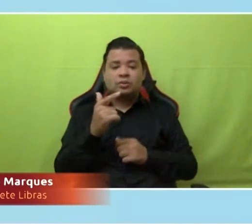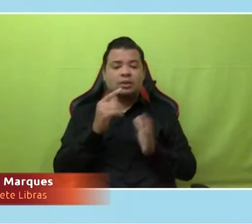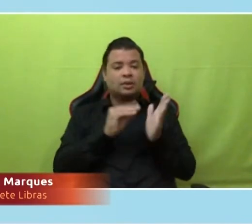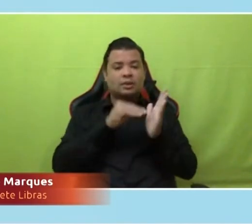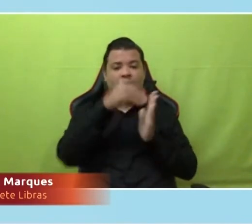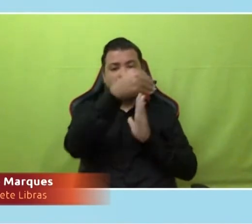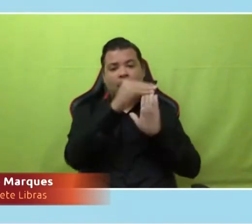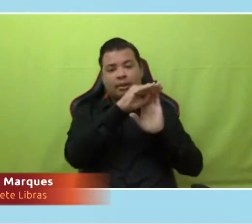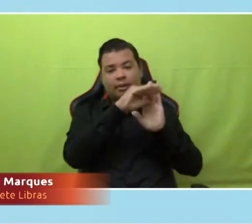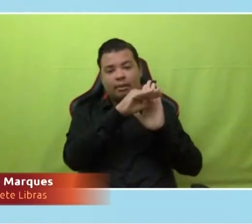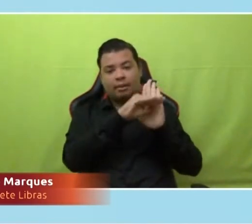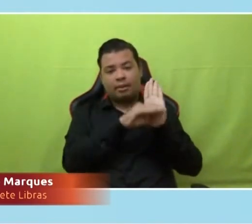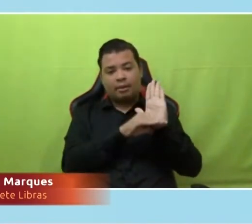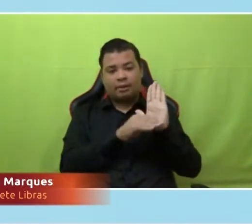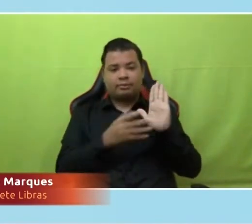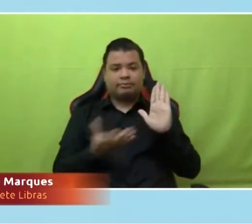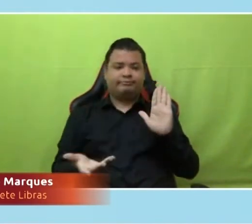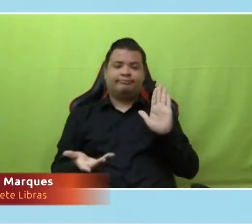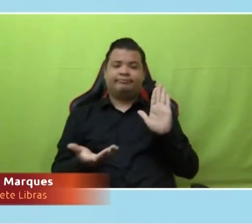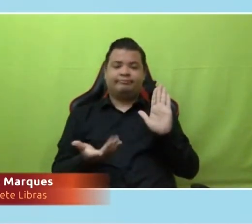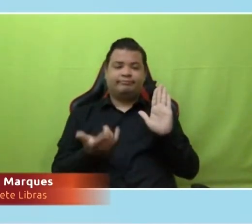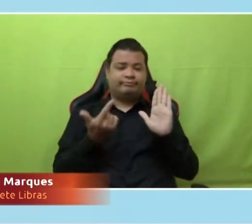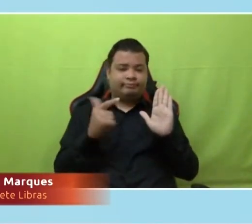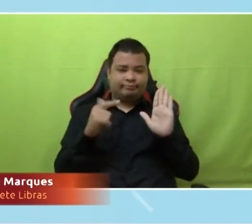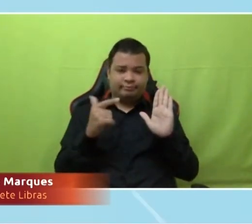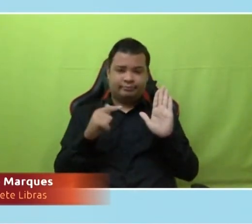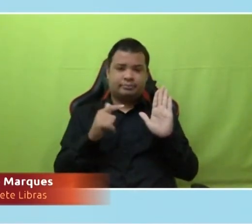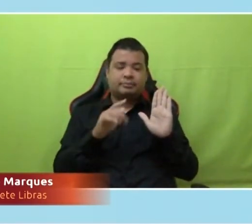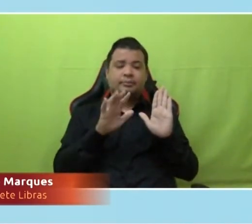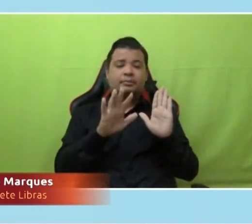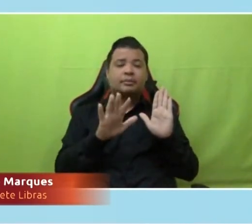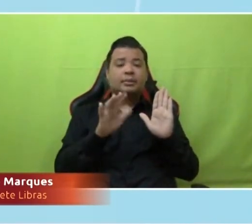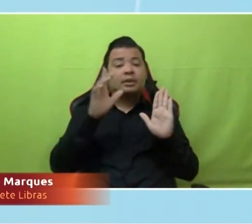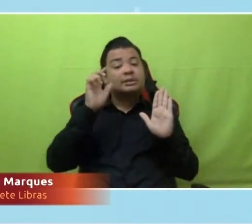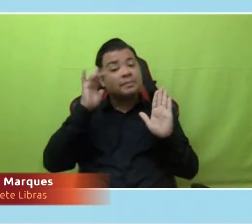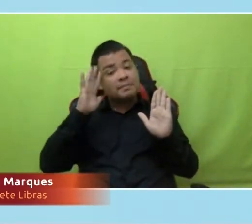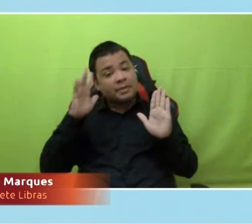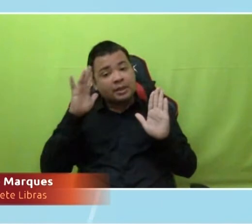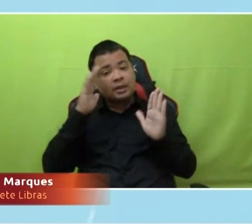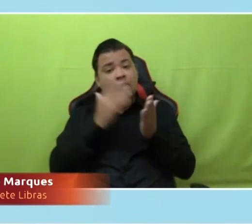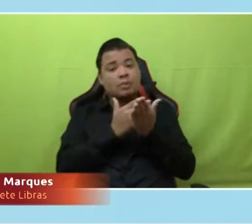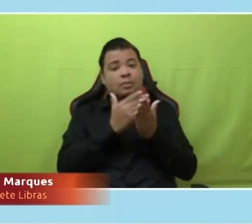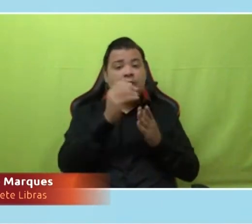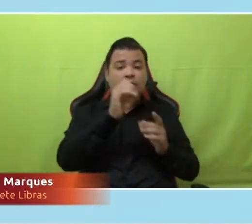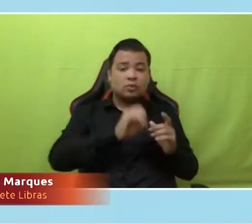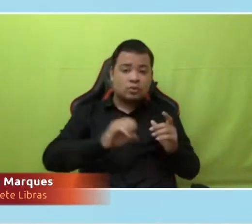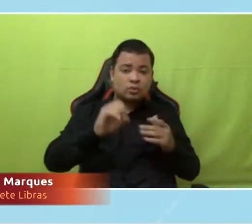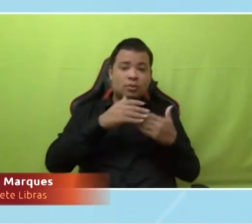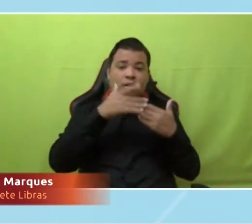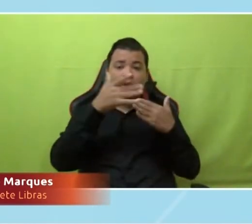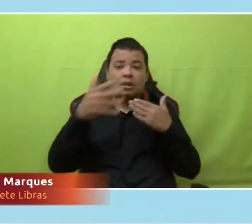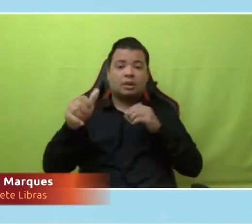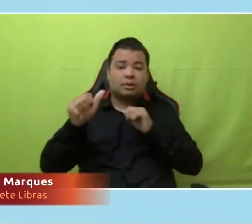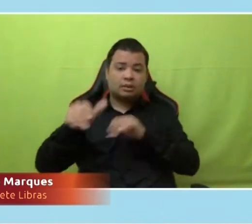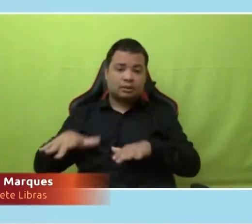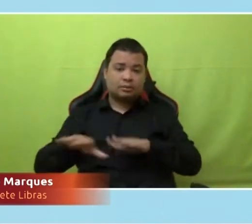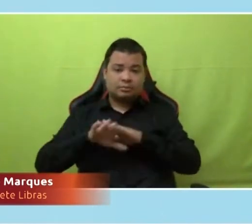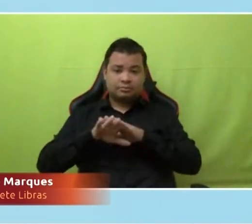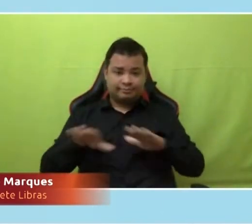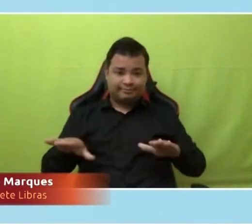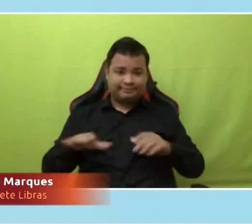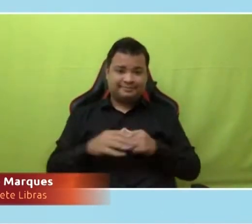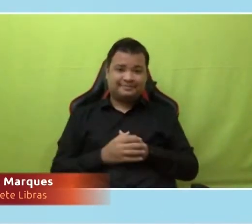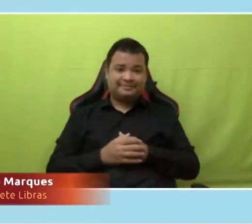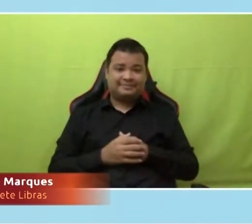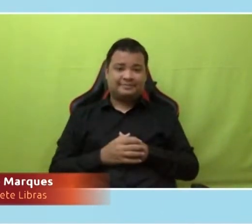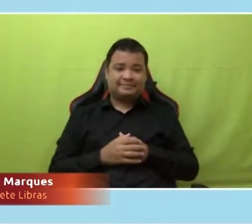num ano dengue, o ano dengue começa em outubro e termina em setembro. Então, a partir agora de outubro, a gente vai começar a